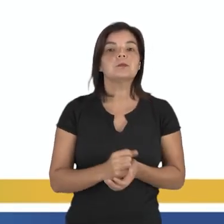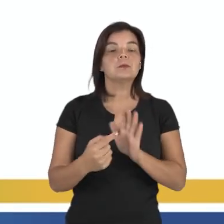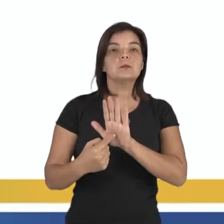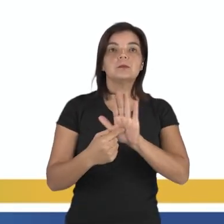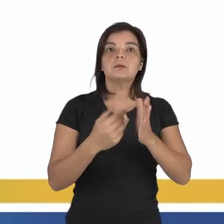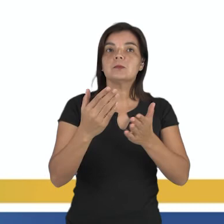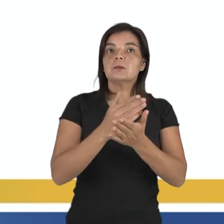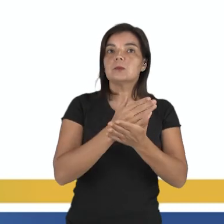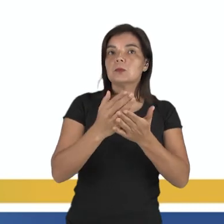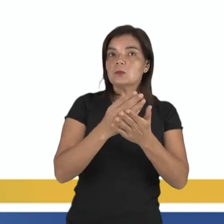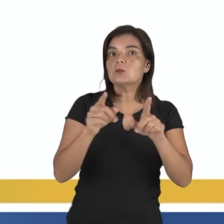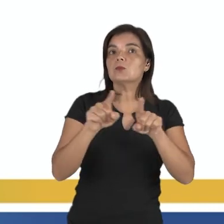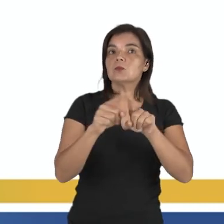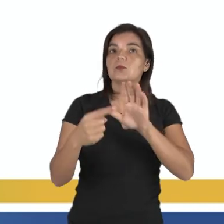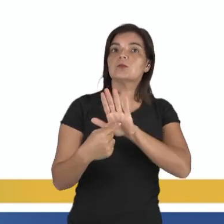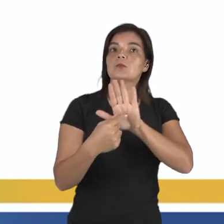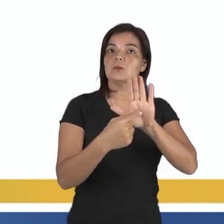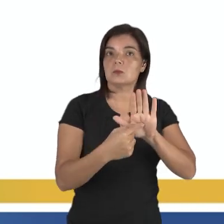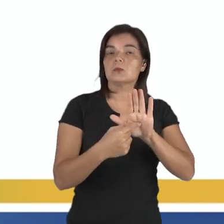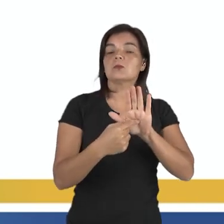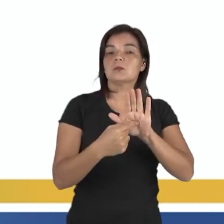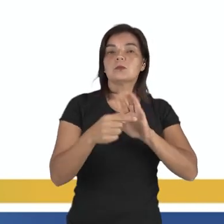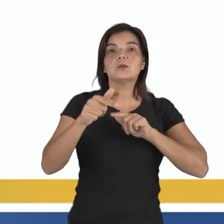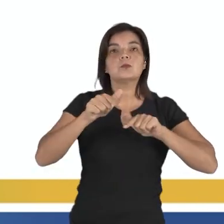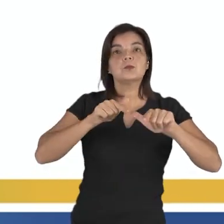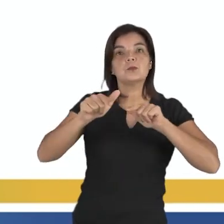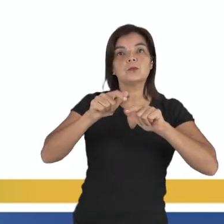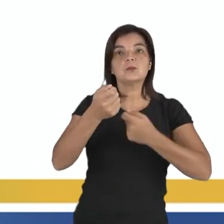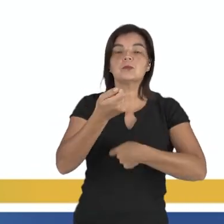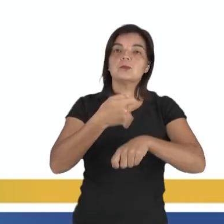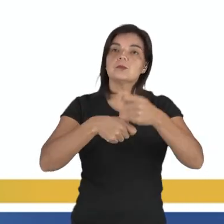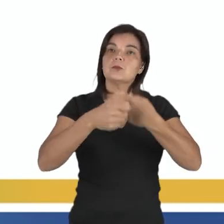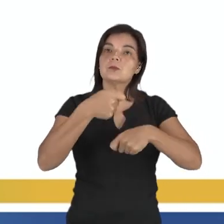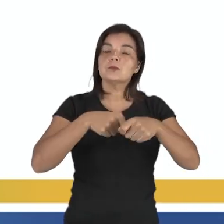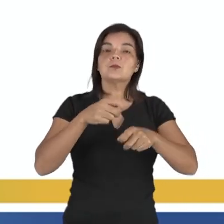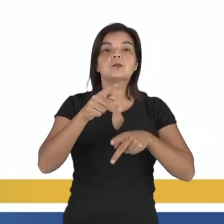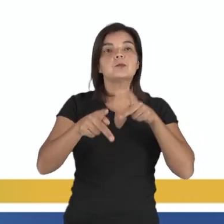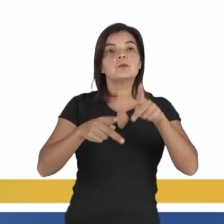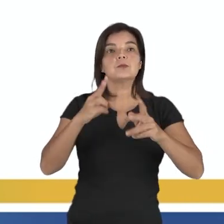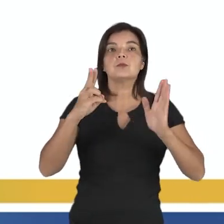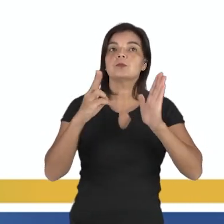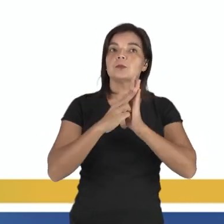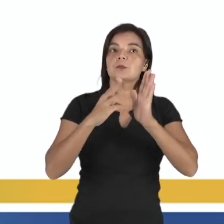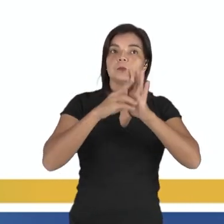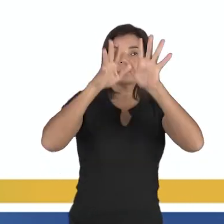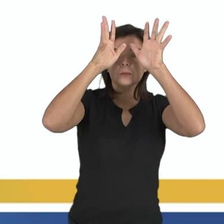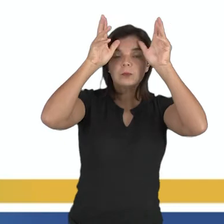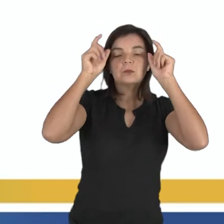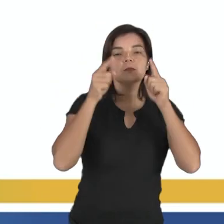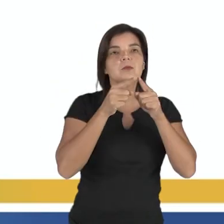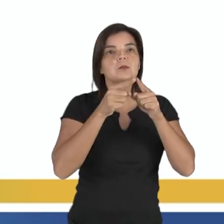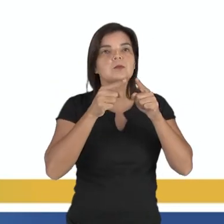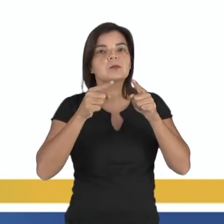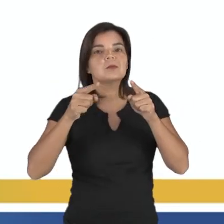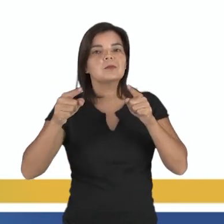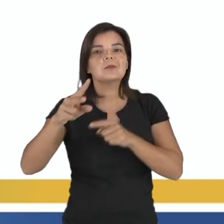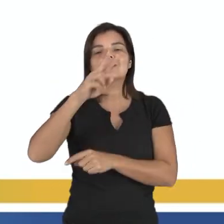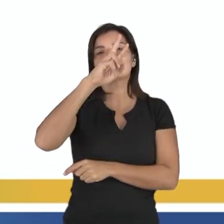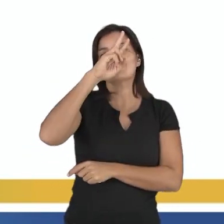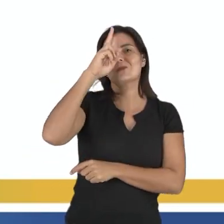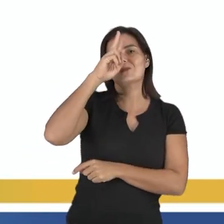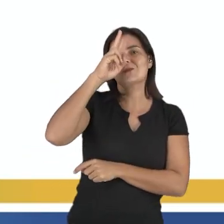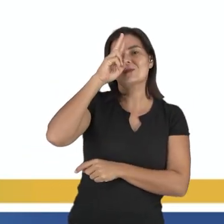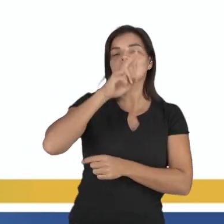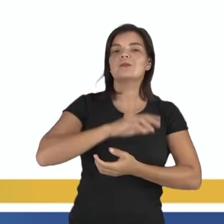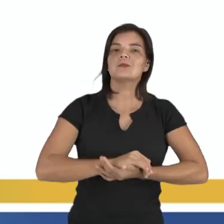aí. Apresente alguns pontos que revelem sobre atividades econômicas dos povos indígenas no Acre